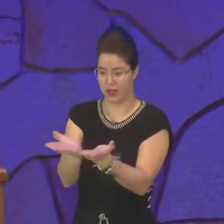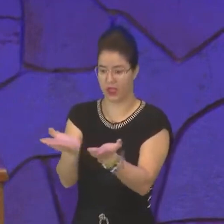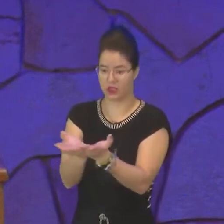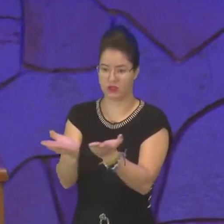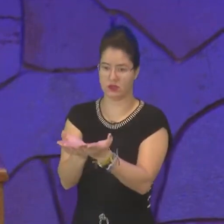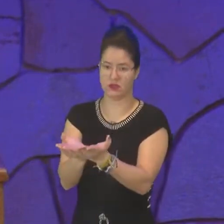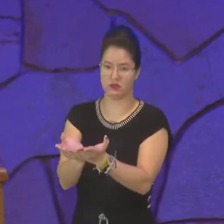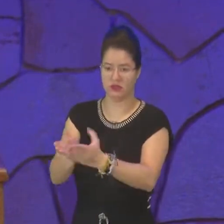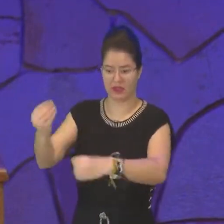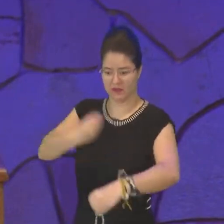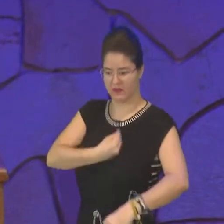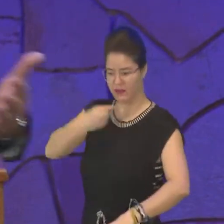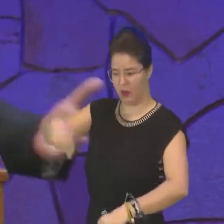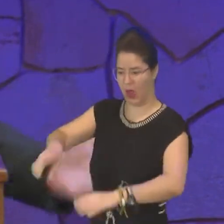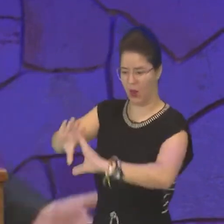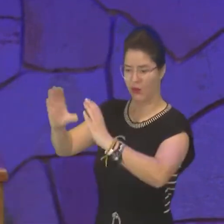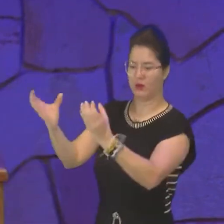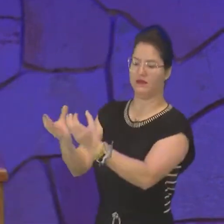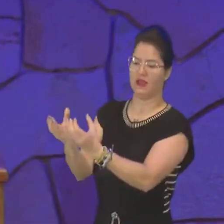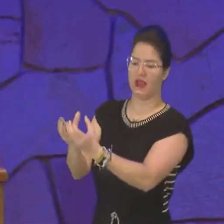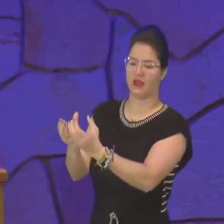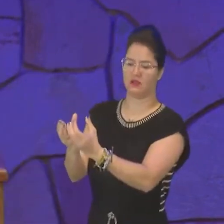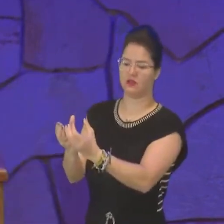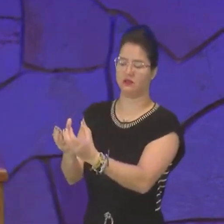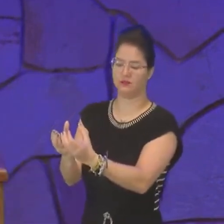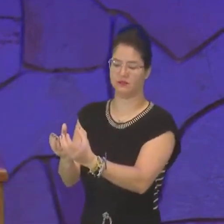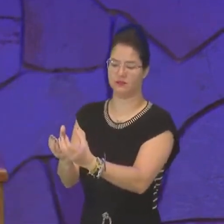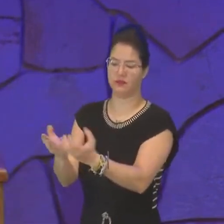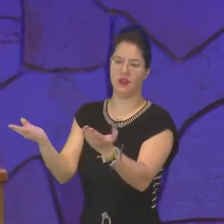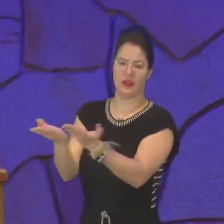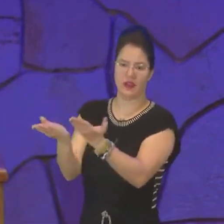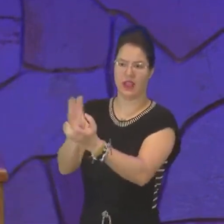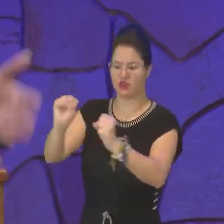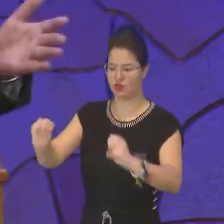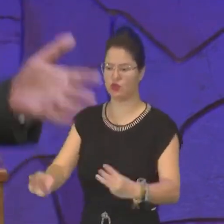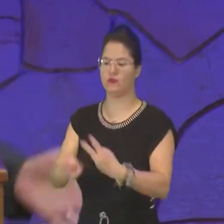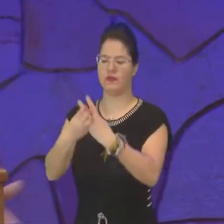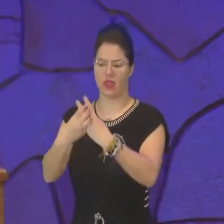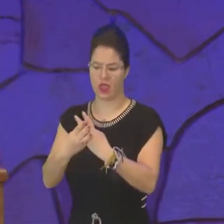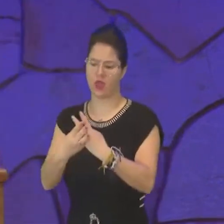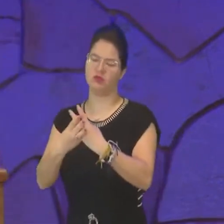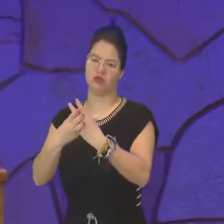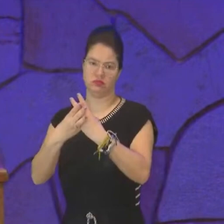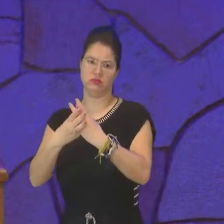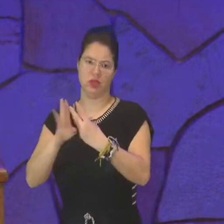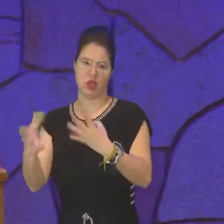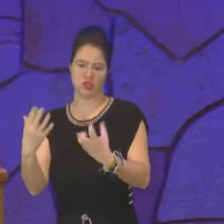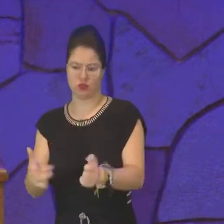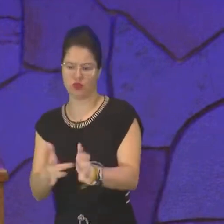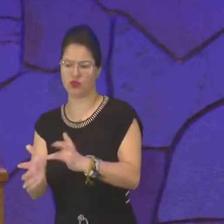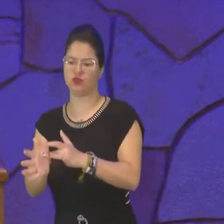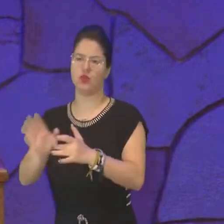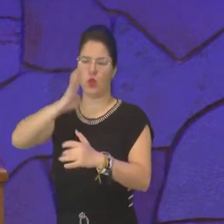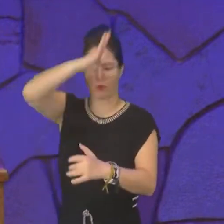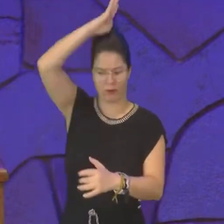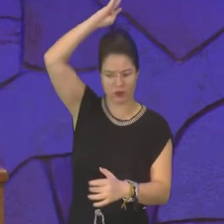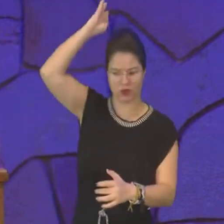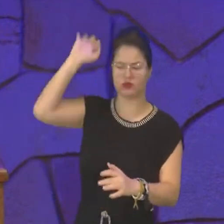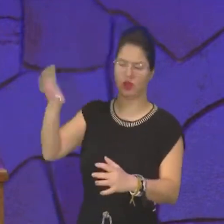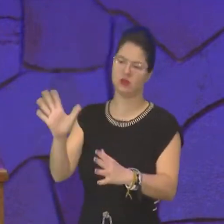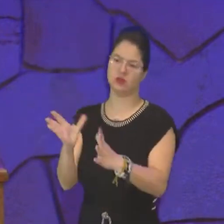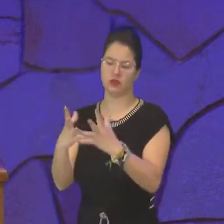naquela comunidade, crentes prosélitos, judeus convertidos, gregos convertidos, romanos